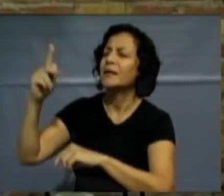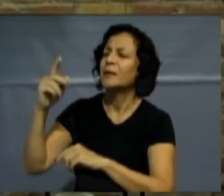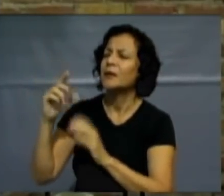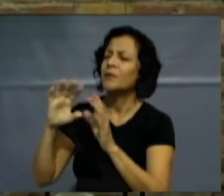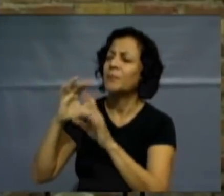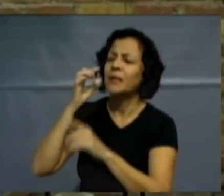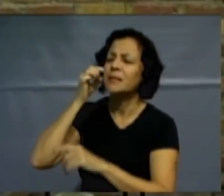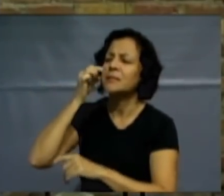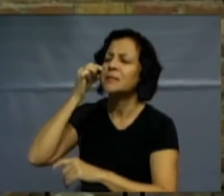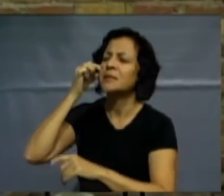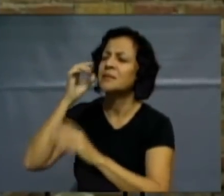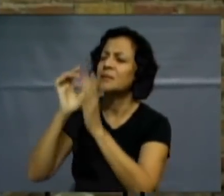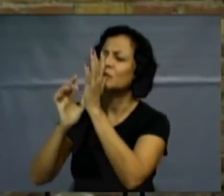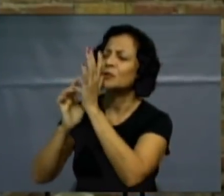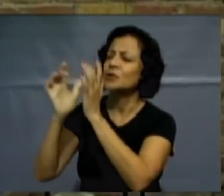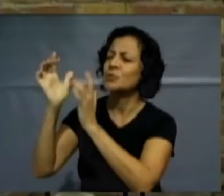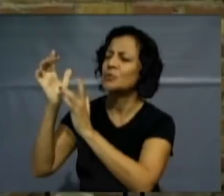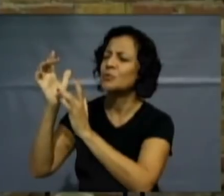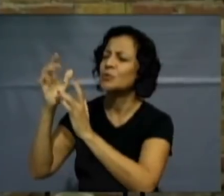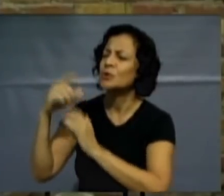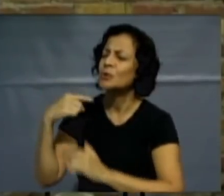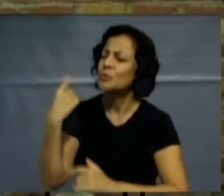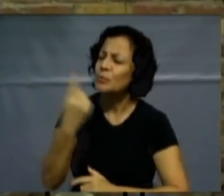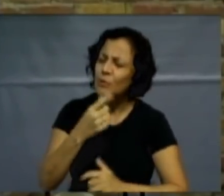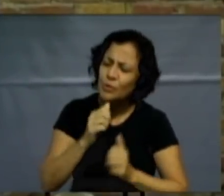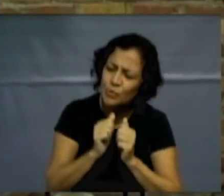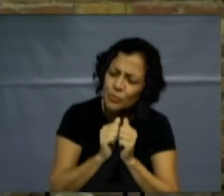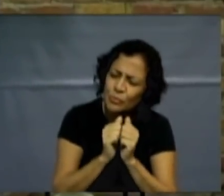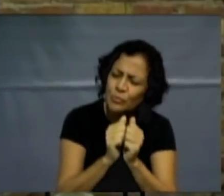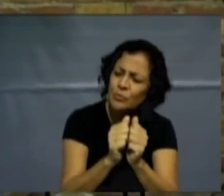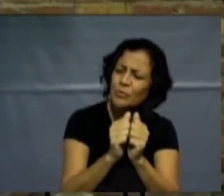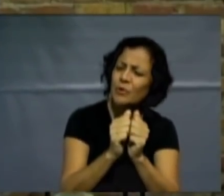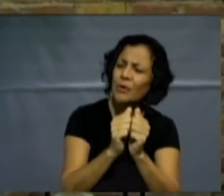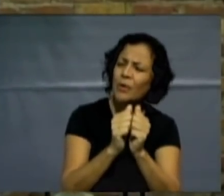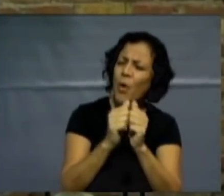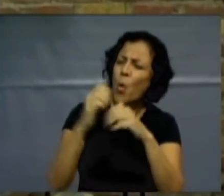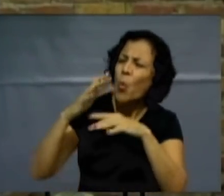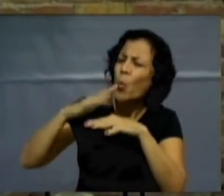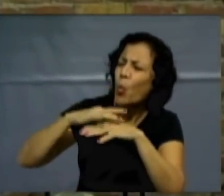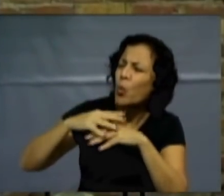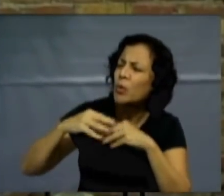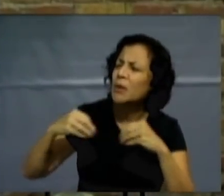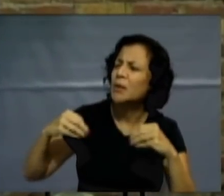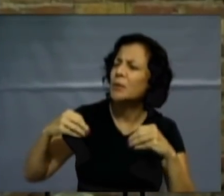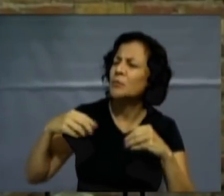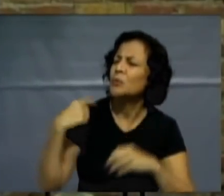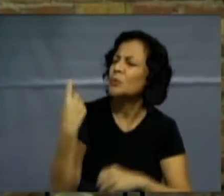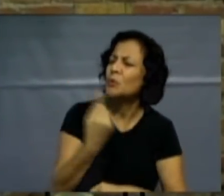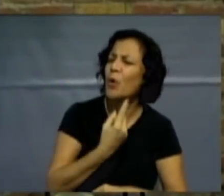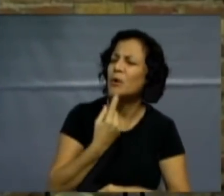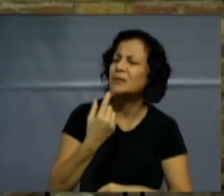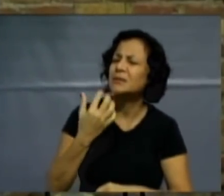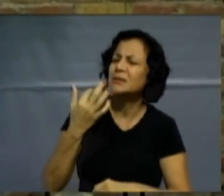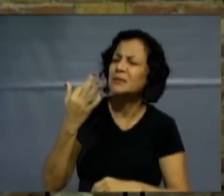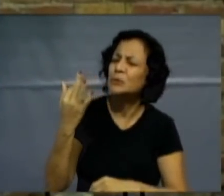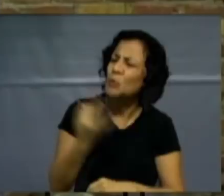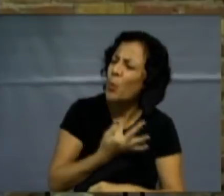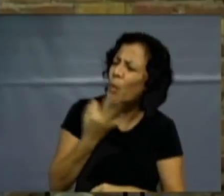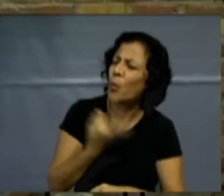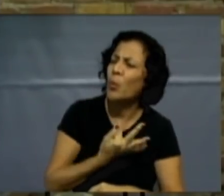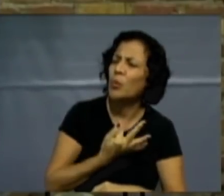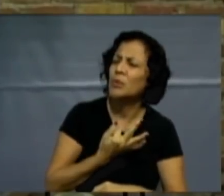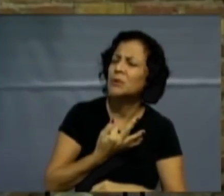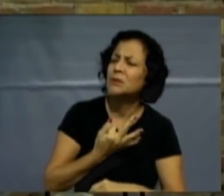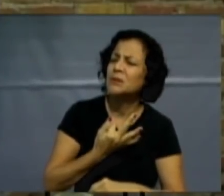Acompanha-nos, Senhor, cuidando e curando as feridas que criamos ao longo dos equívocos das nossas